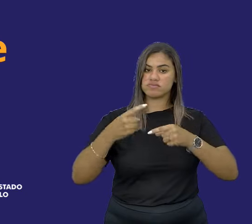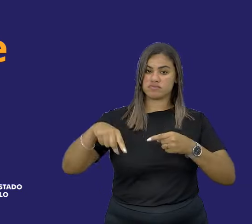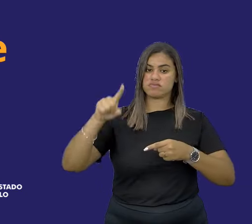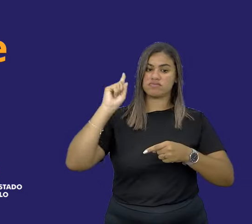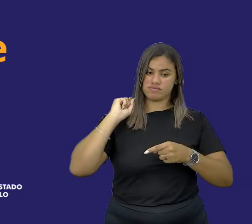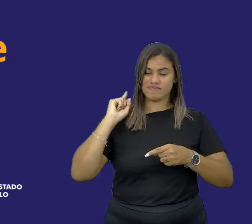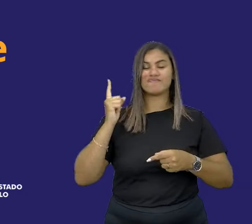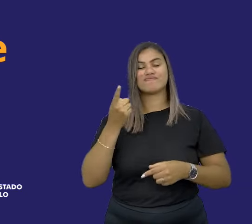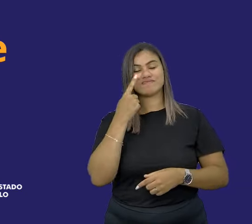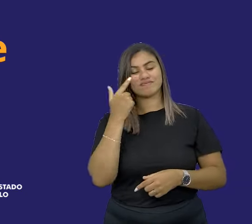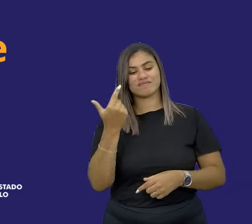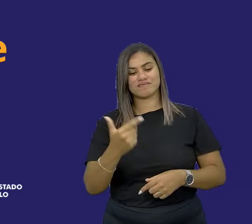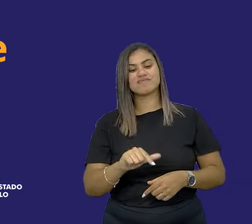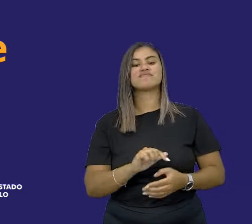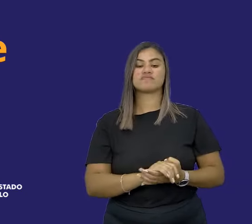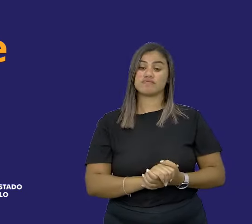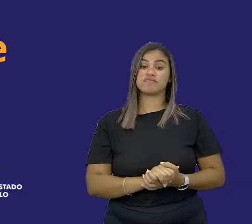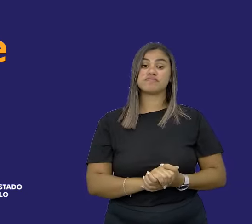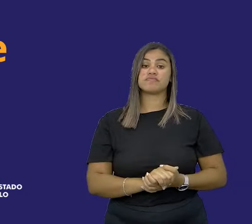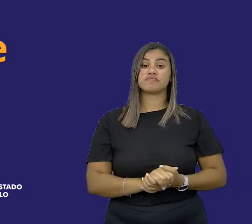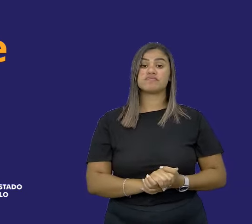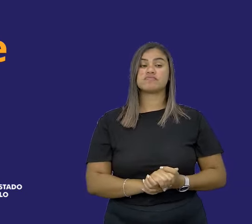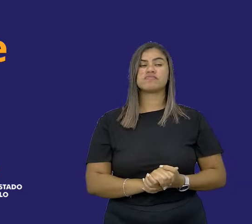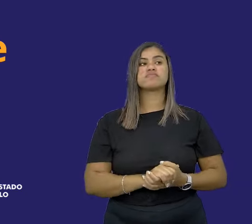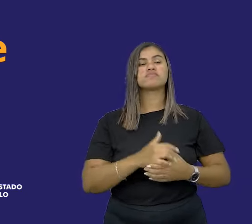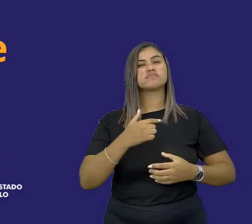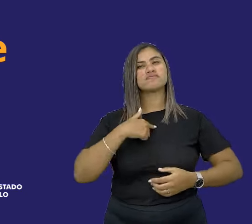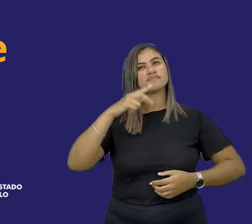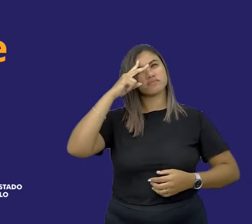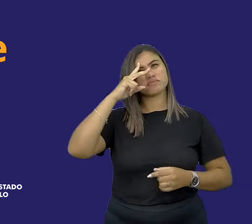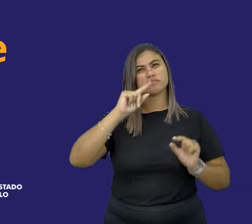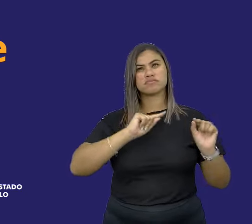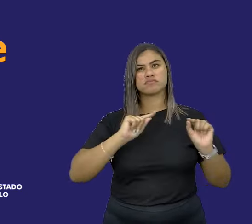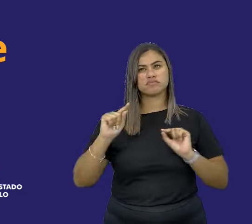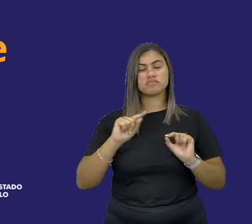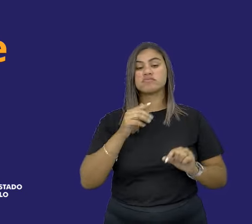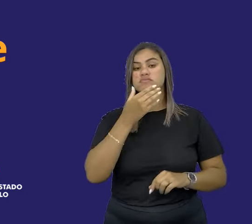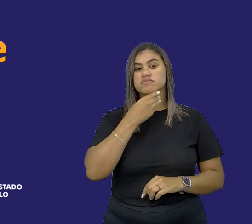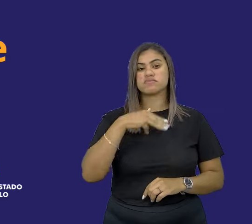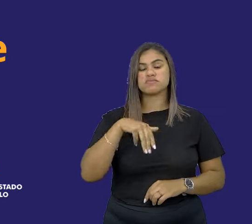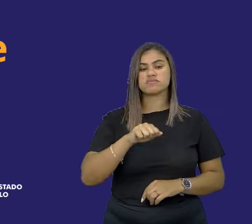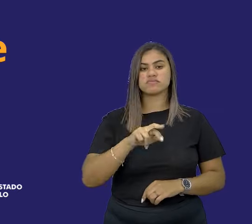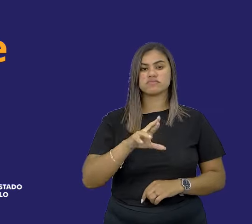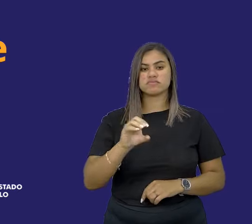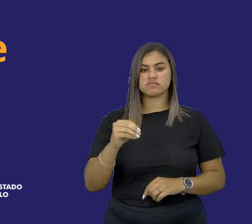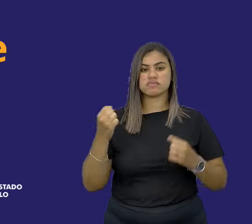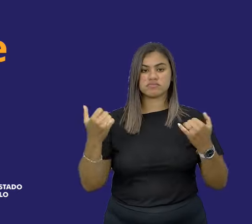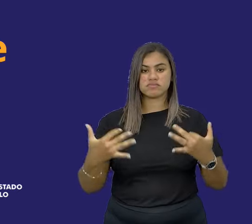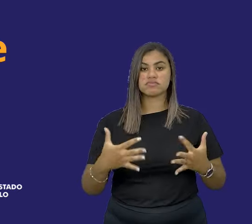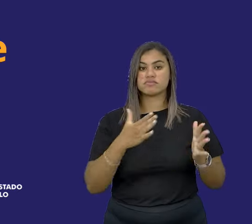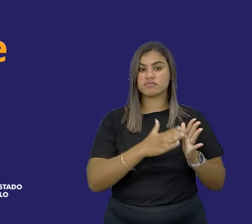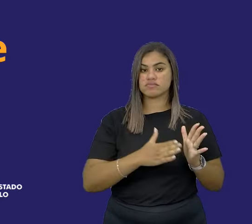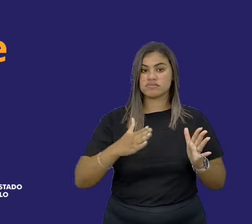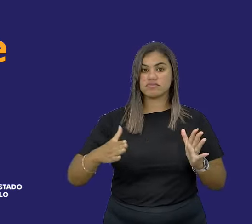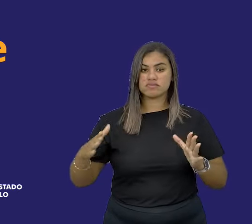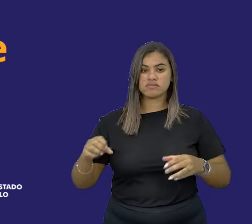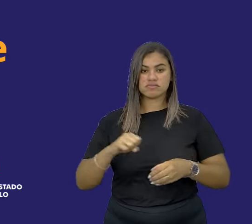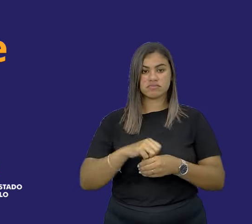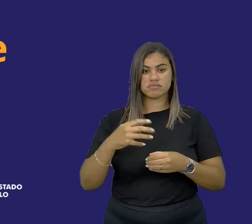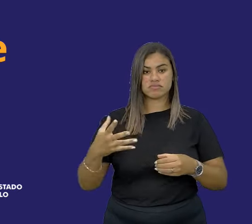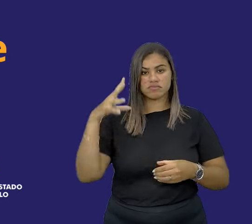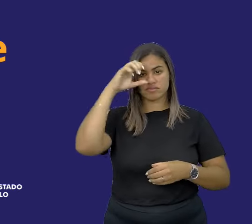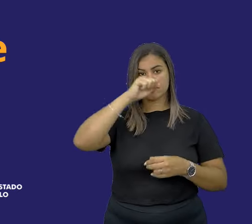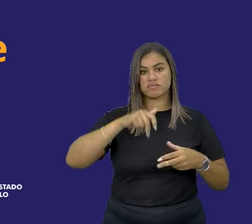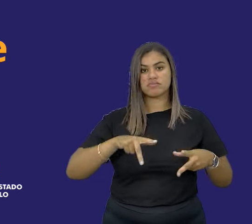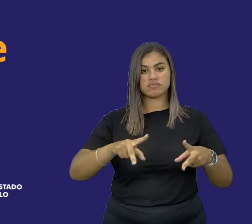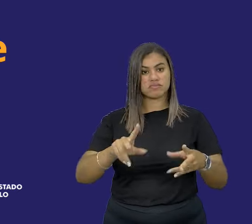de etapa. Na formação de etapa, pelo que eu me recordo, o professor Marco Assis, ele falou muito da organização do material Aprender